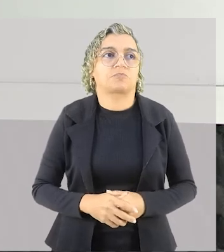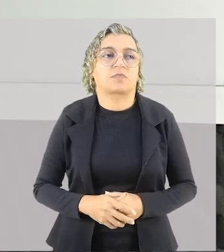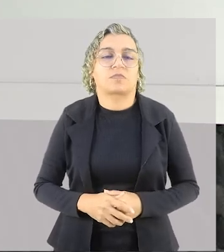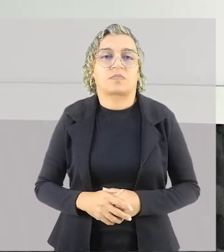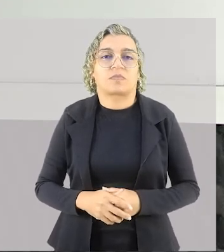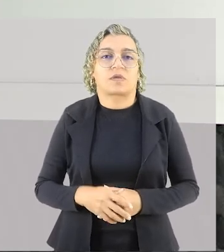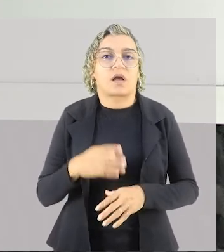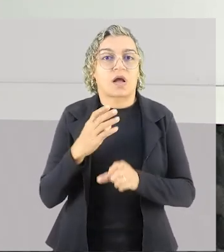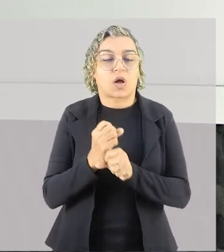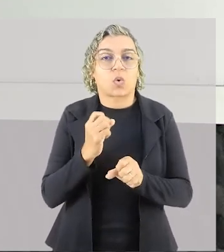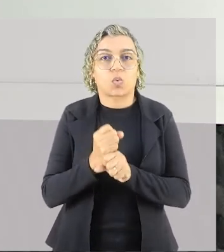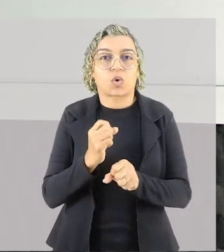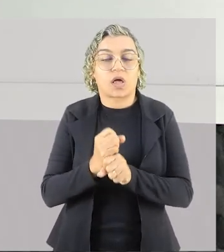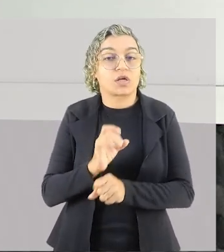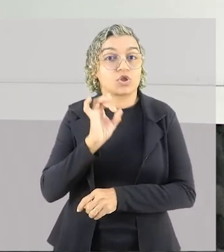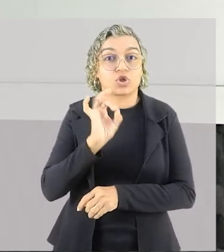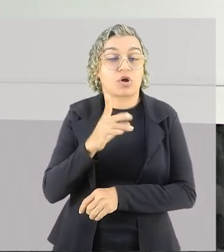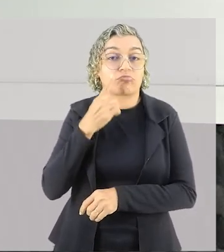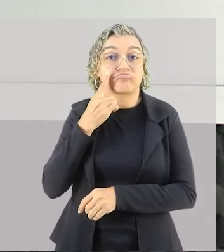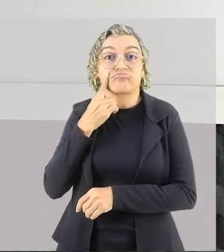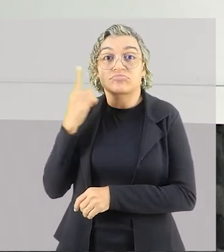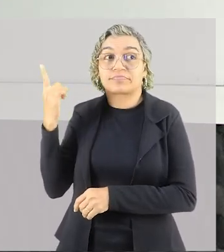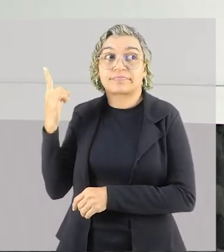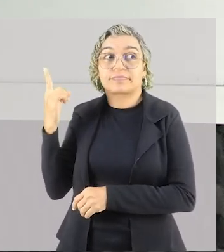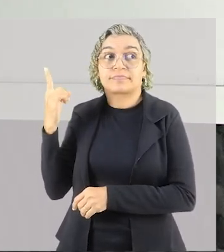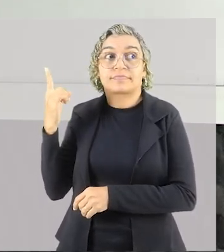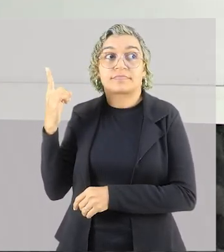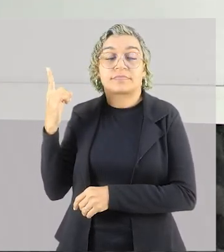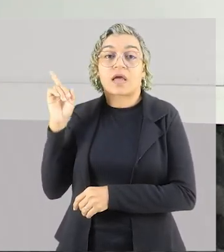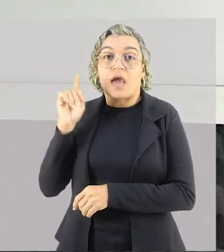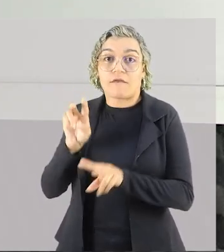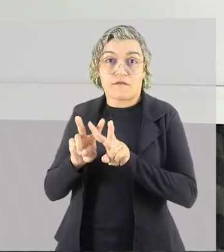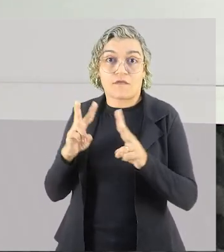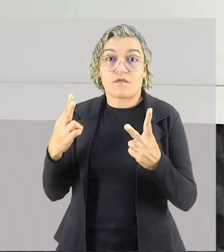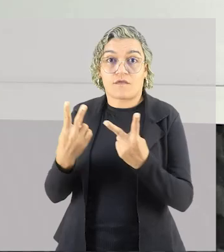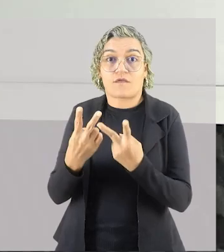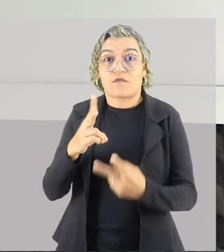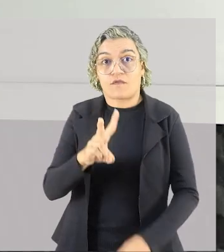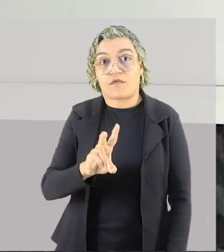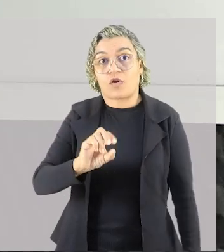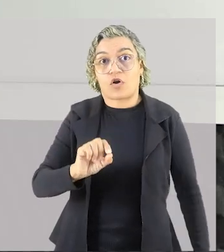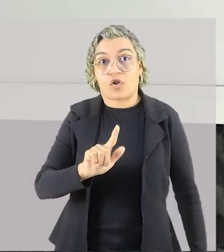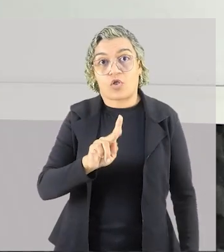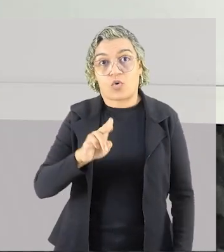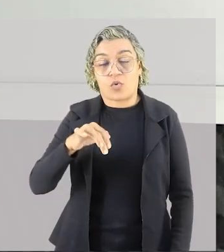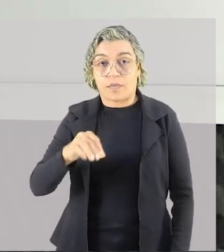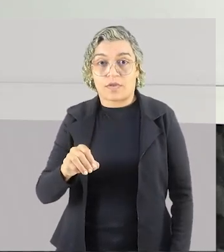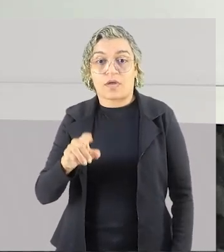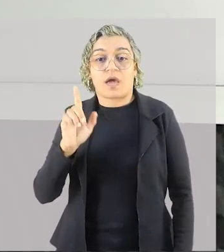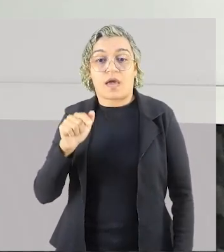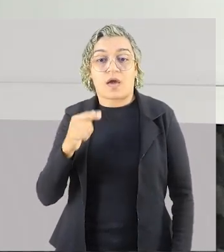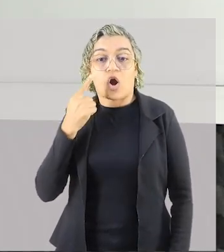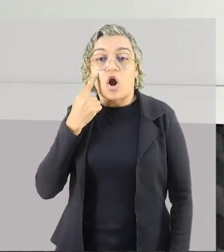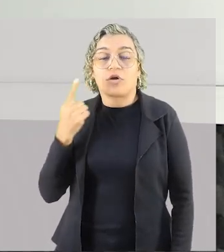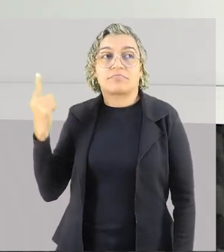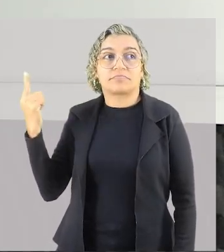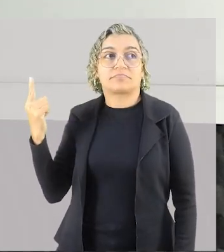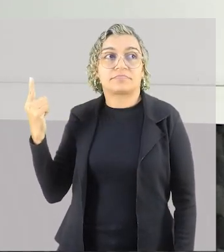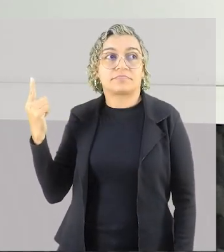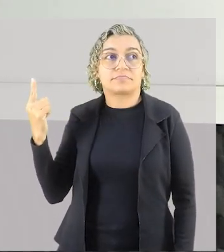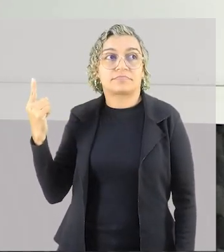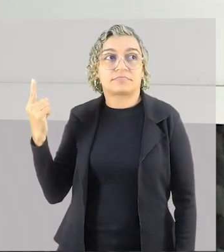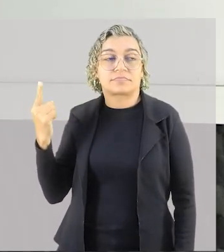ó. Só esse pedacinho aqui, esse volume aqui. Que é um pequeno paralelepípedo. Aqui